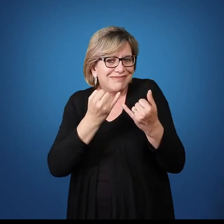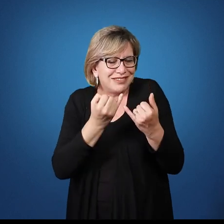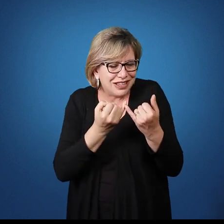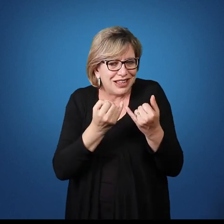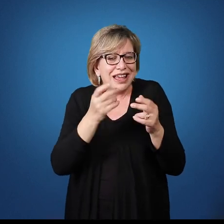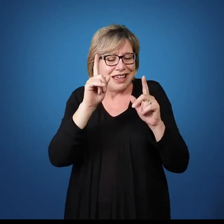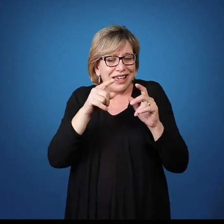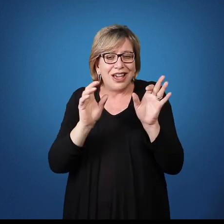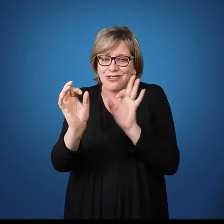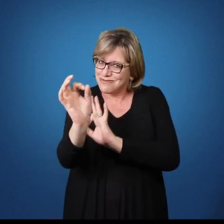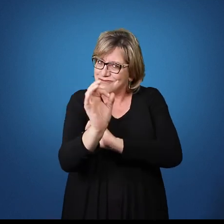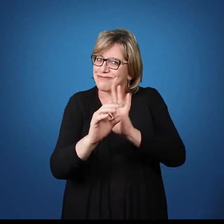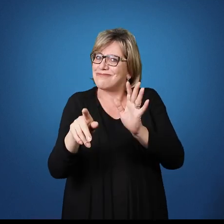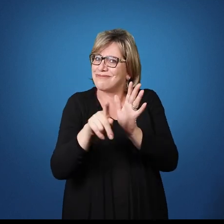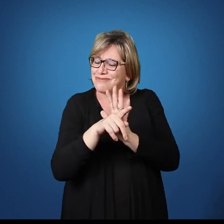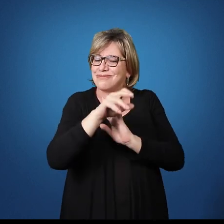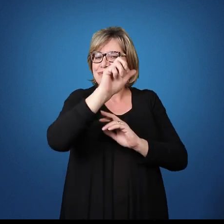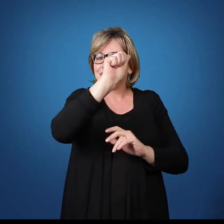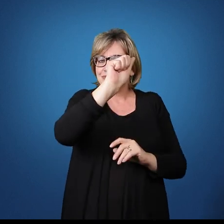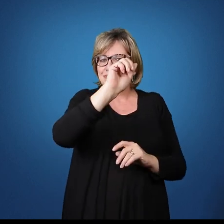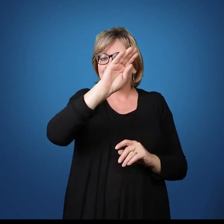organização da alfabetização.